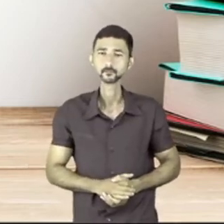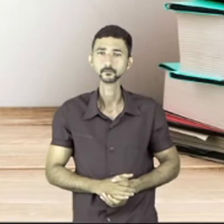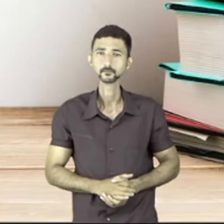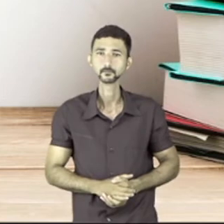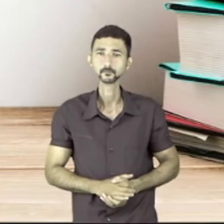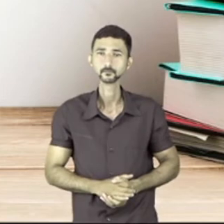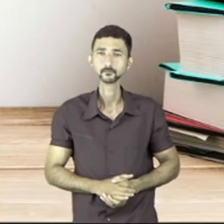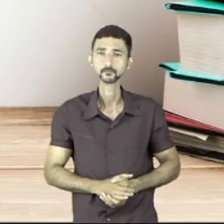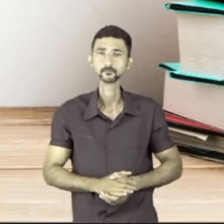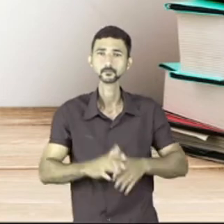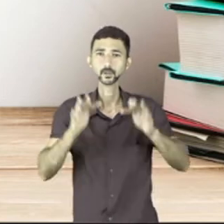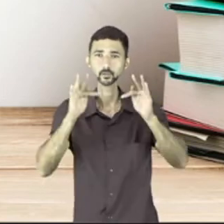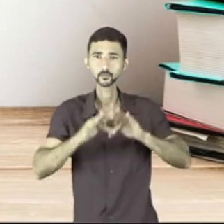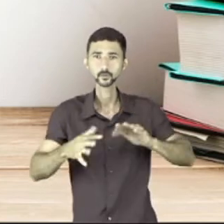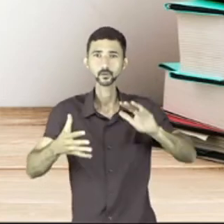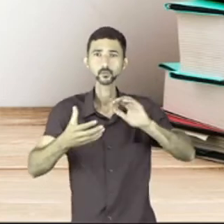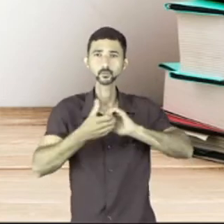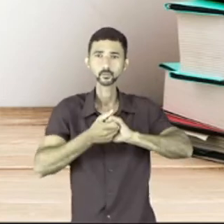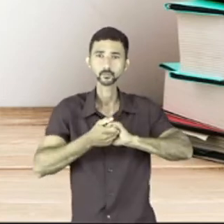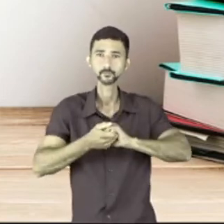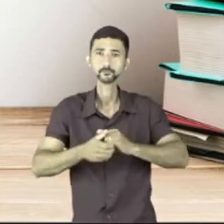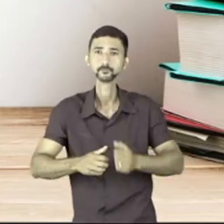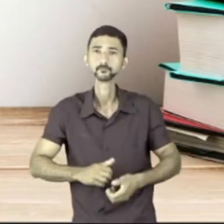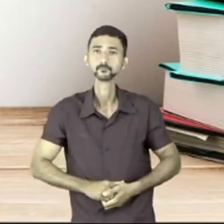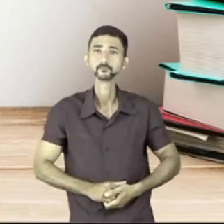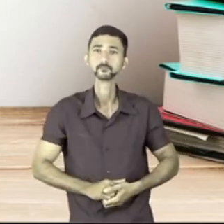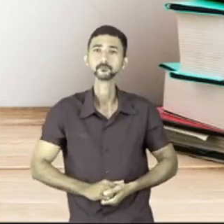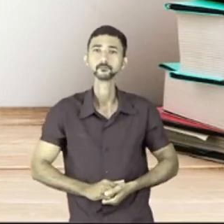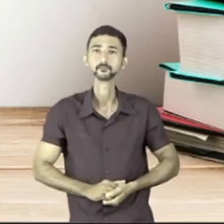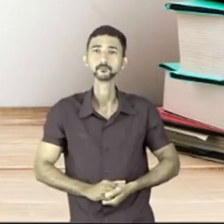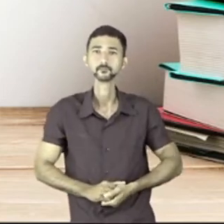Olha como as lutadoras se cumprimentam também no final.